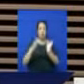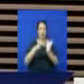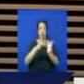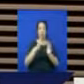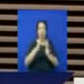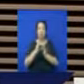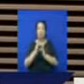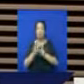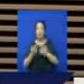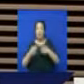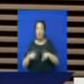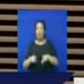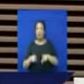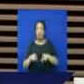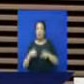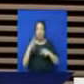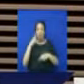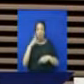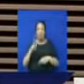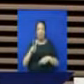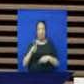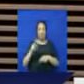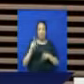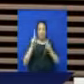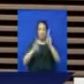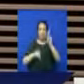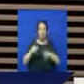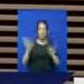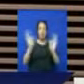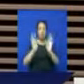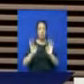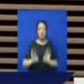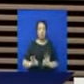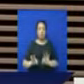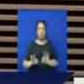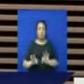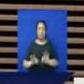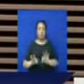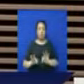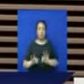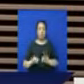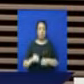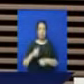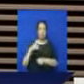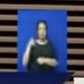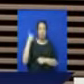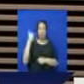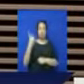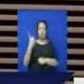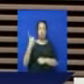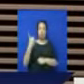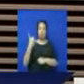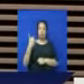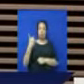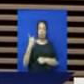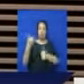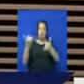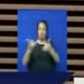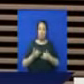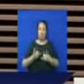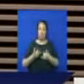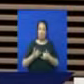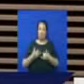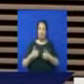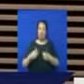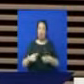pessoas felizes, né, e podendo com orgulho dizer que tinham se encontrado, presidente Deia, que ali era o